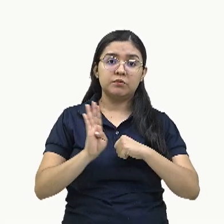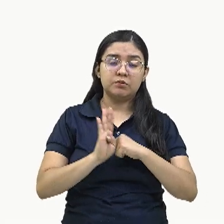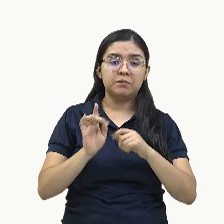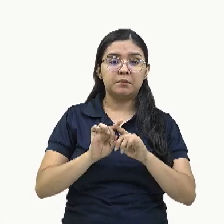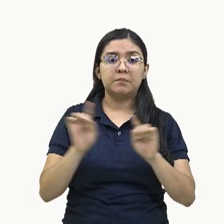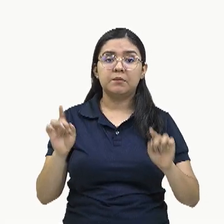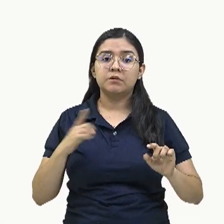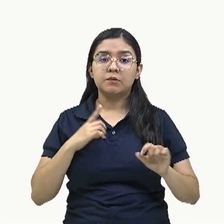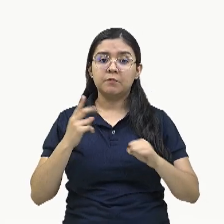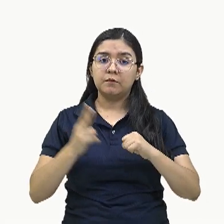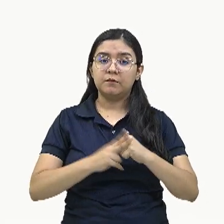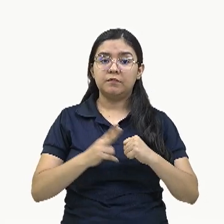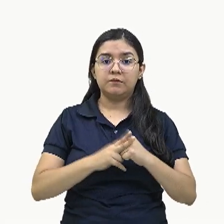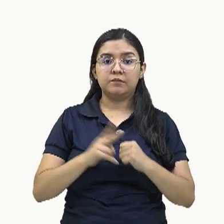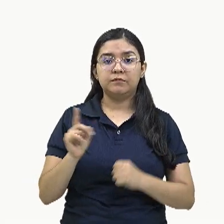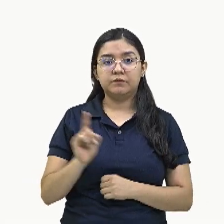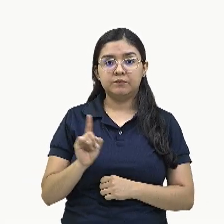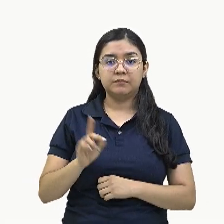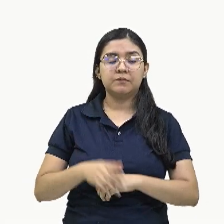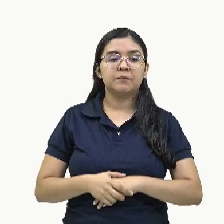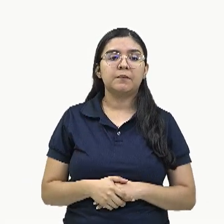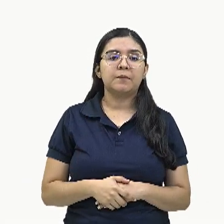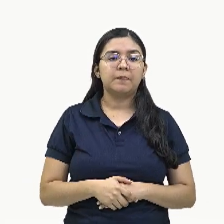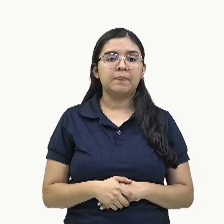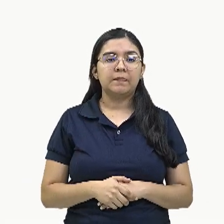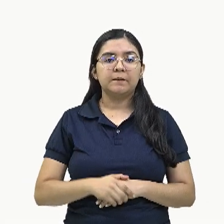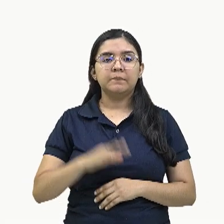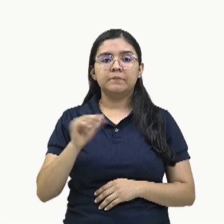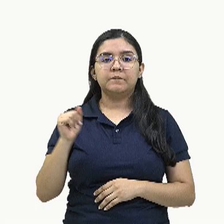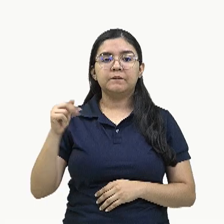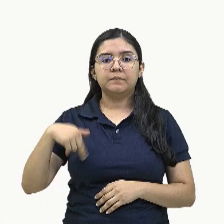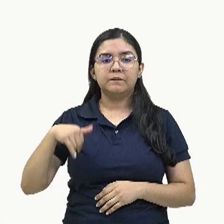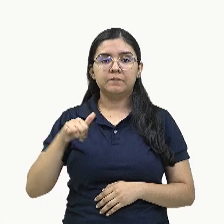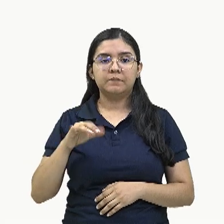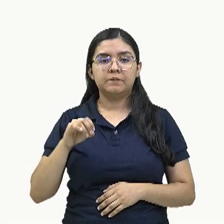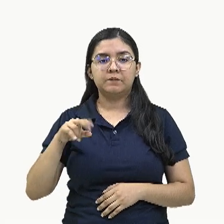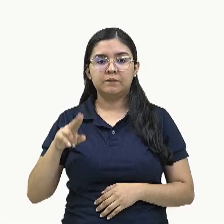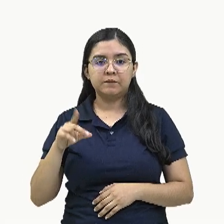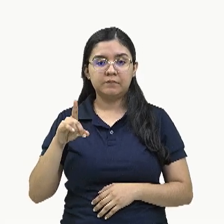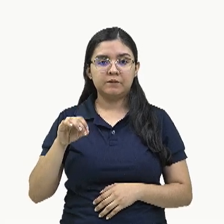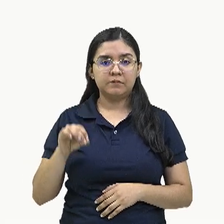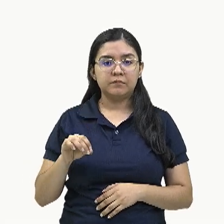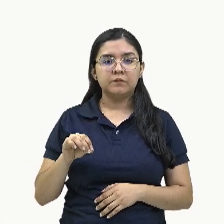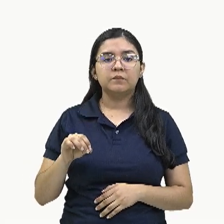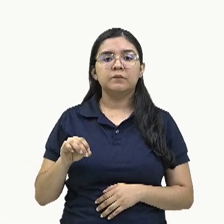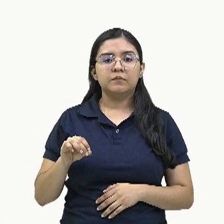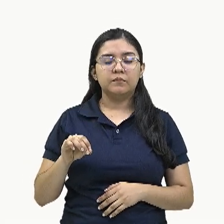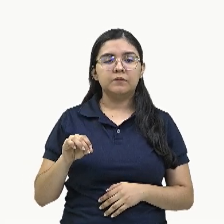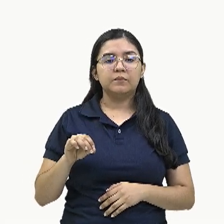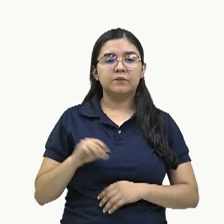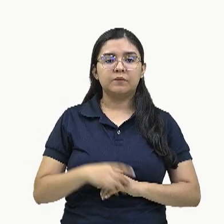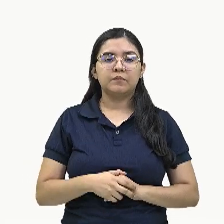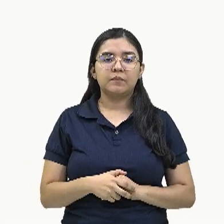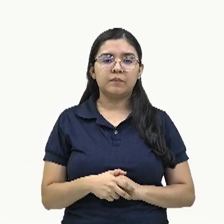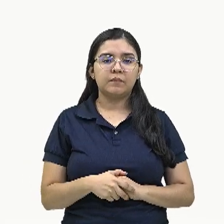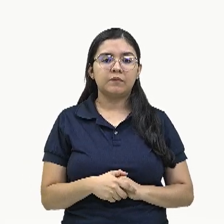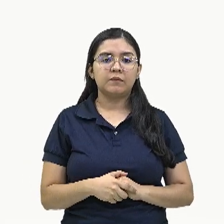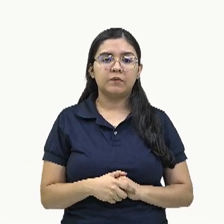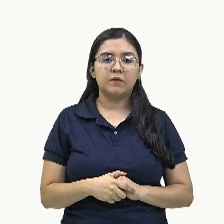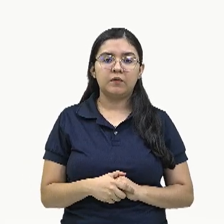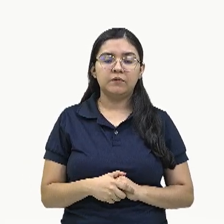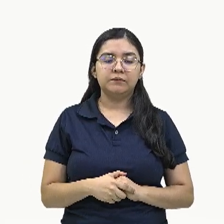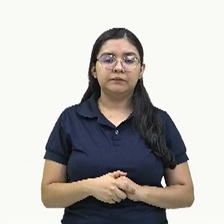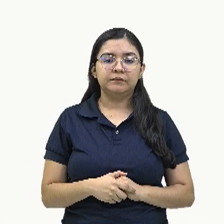verbo, não. Então, can you do? O verbo aqui da minha oração é o do. E ele não